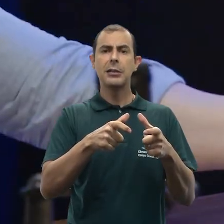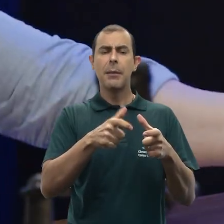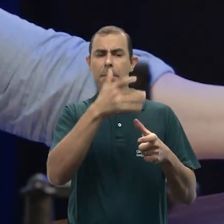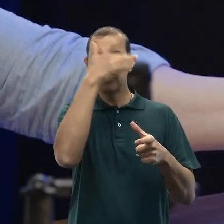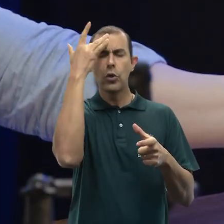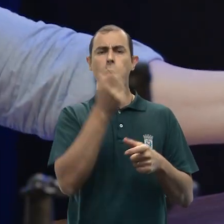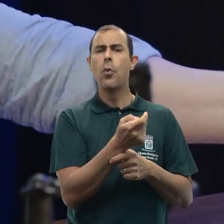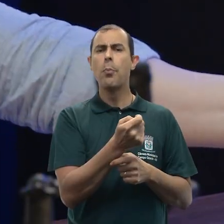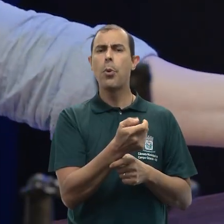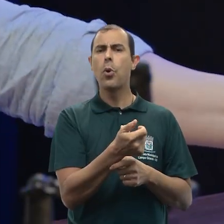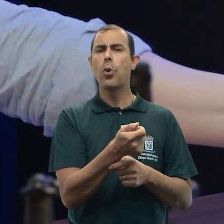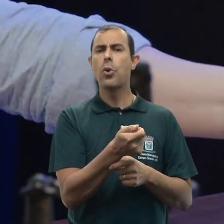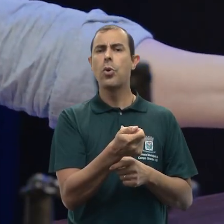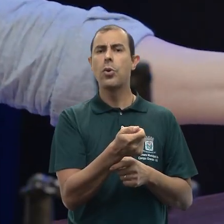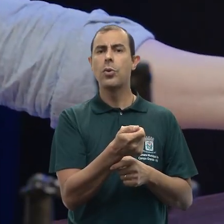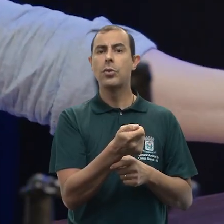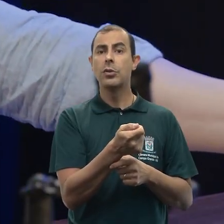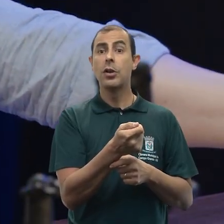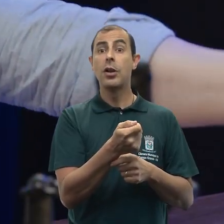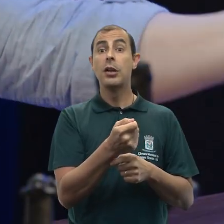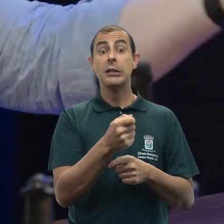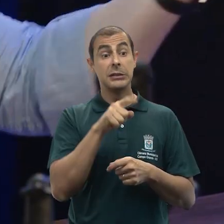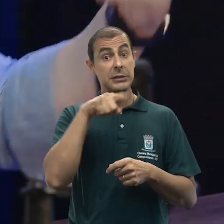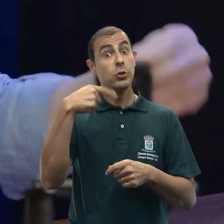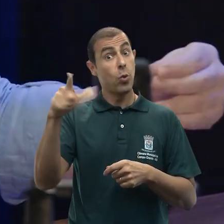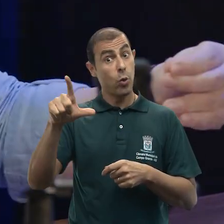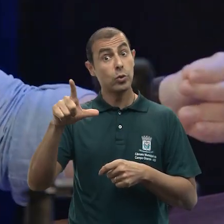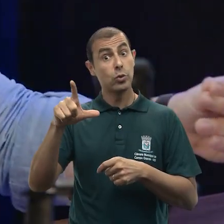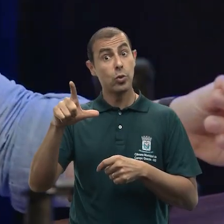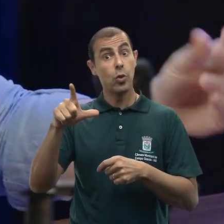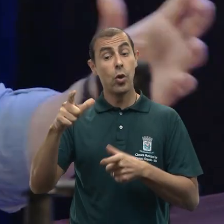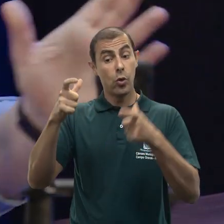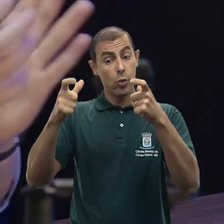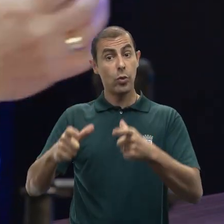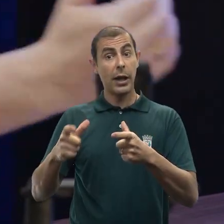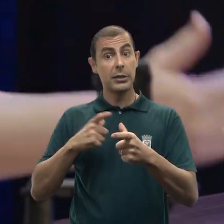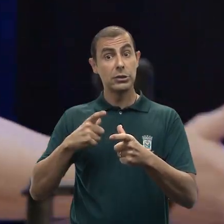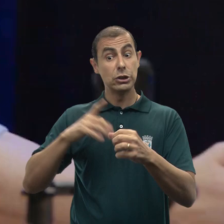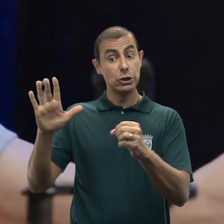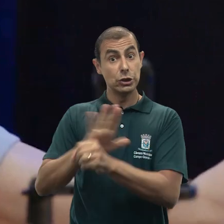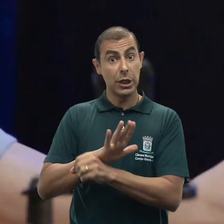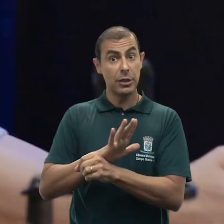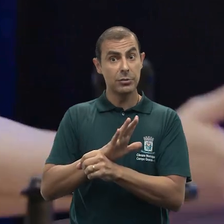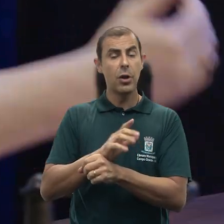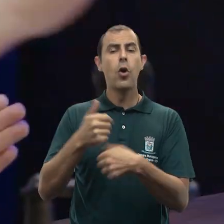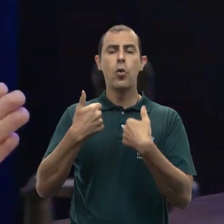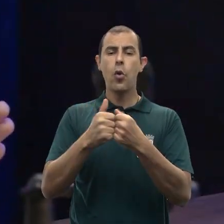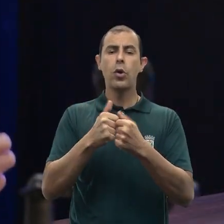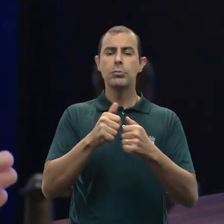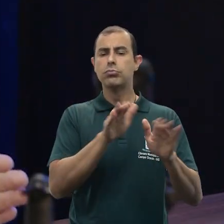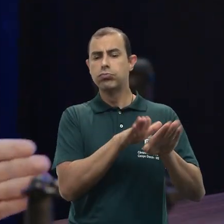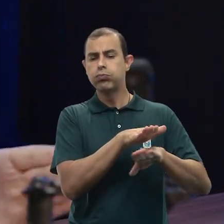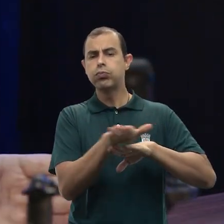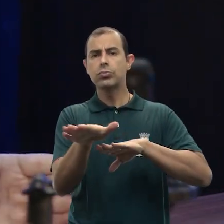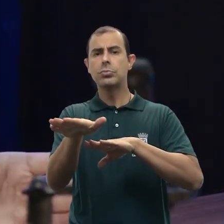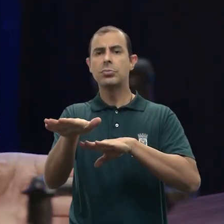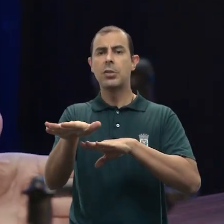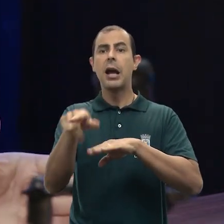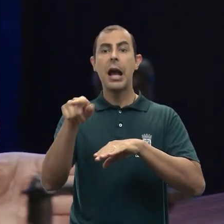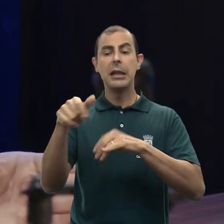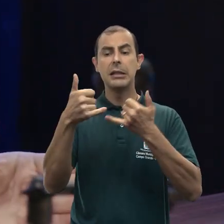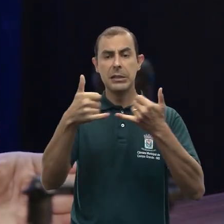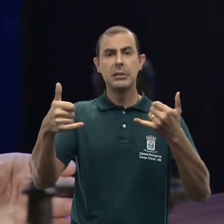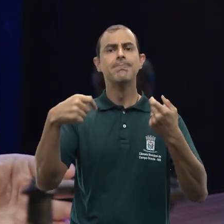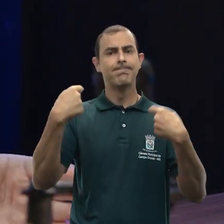demanda menos transporte público. E nos lugares que demandam mais transporte, você mobiliza aquele ônibus para uma linha onde